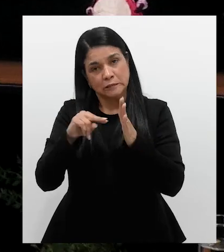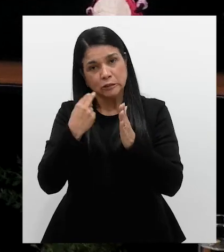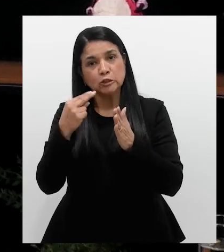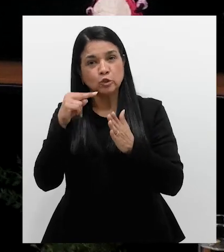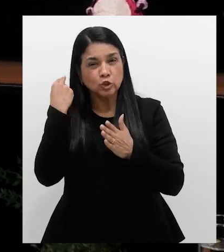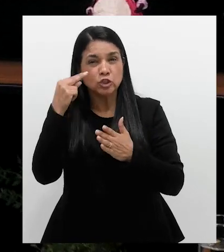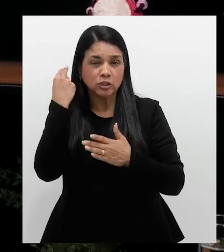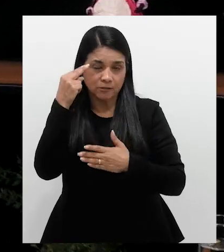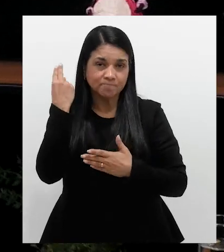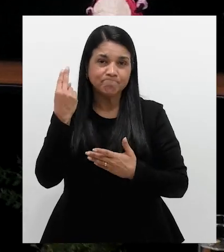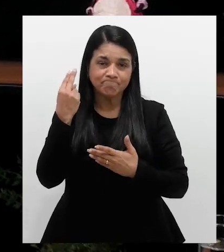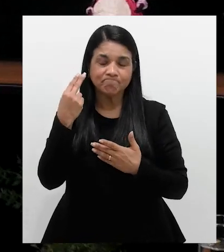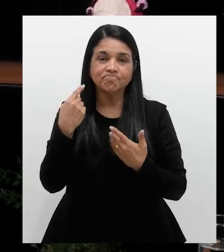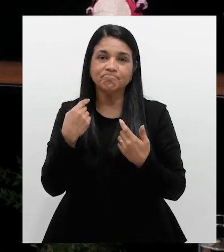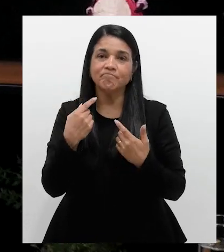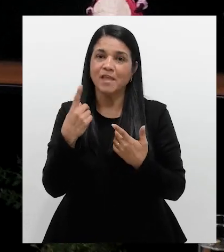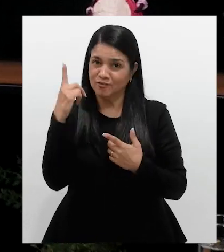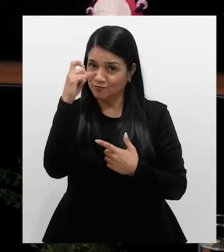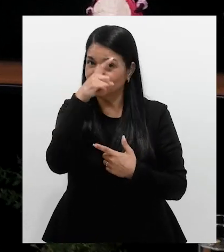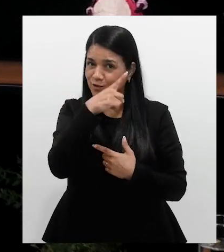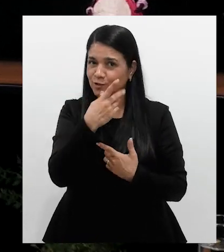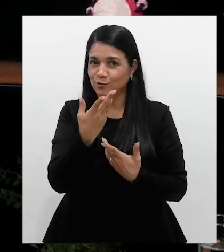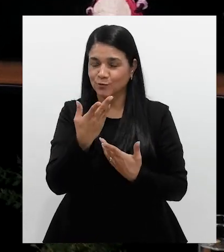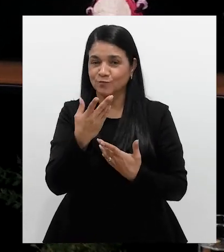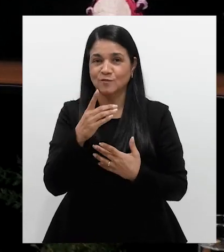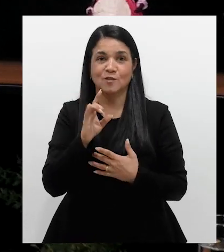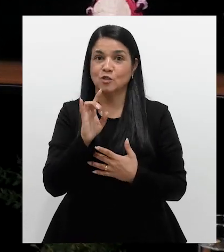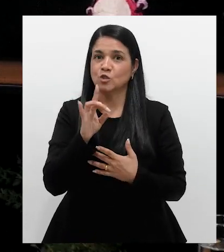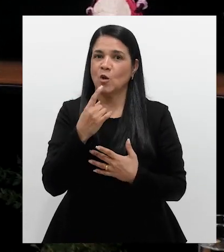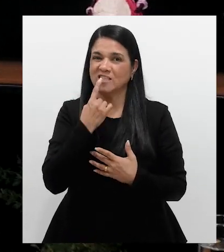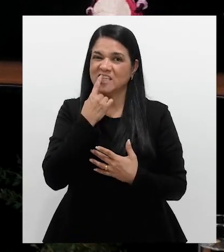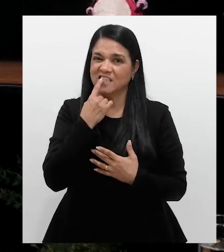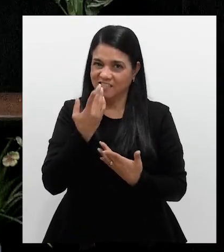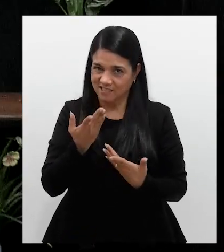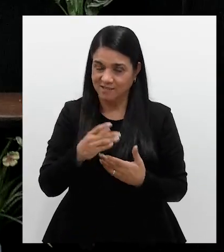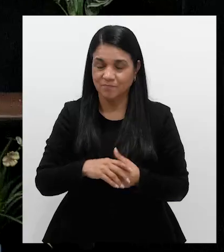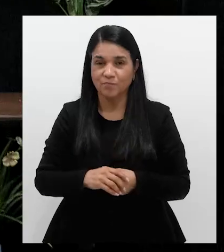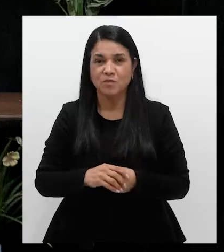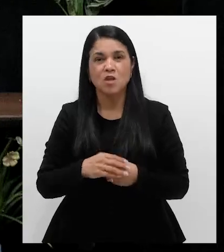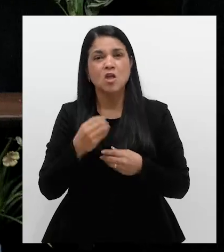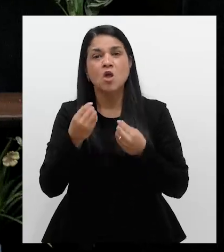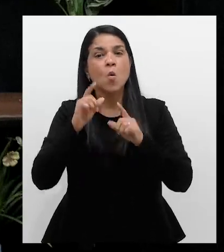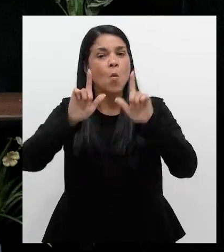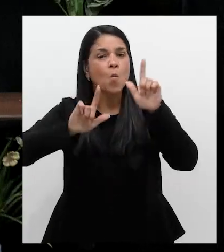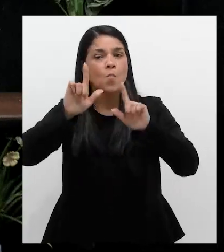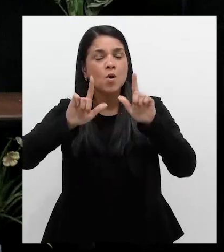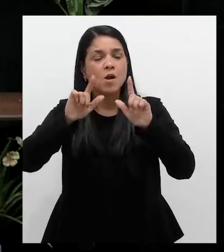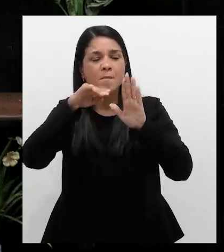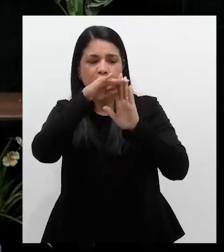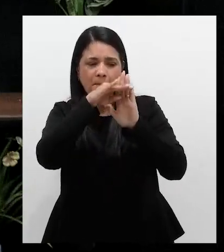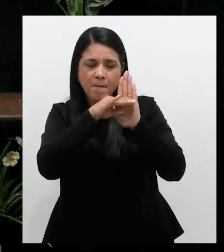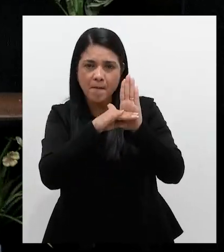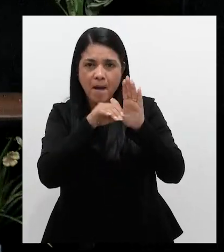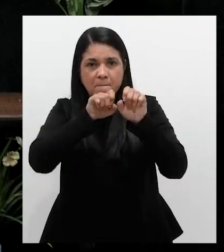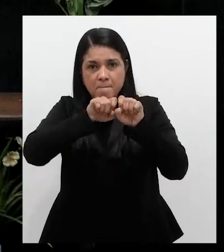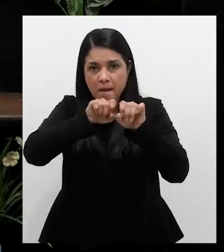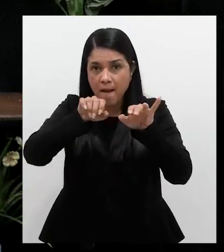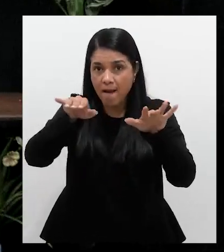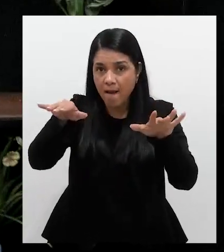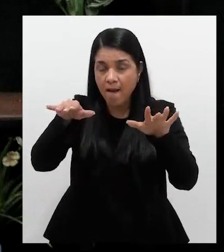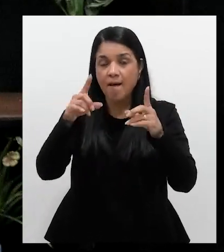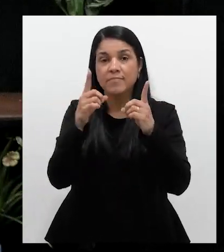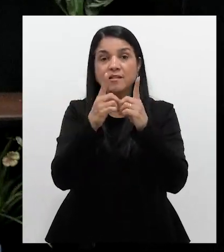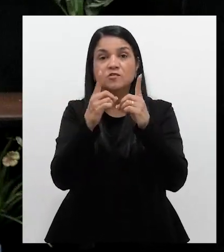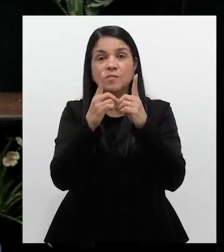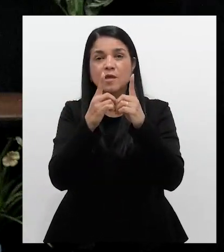uma situação extremamente complexa, mais complexa do que só o dente. De que forma esse programa pretende ampliar, né, esse atendimento? Existe